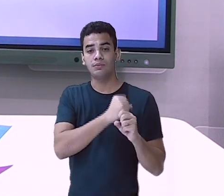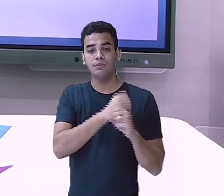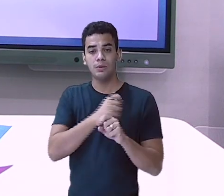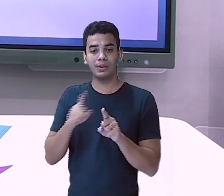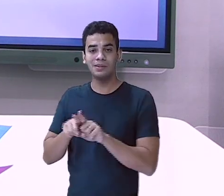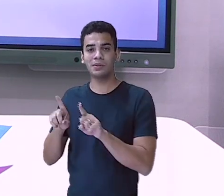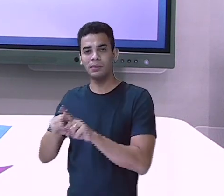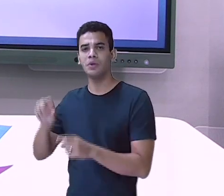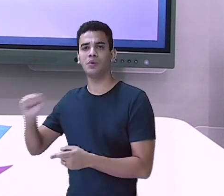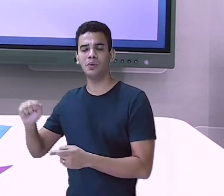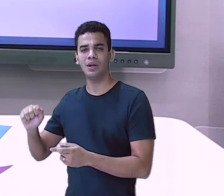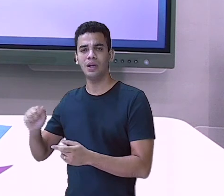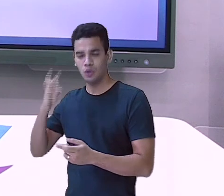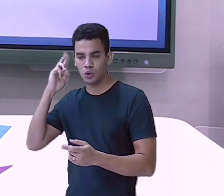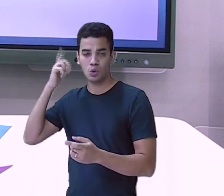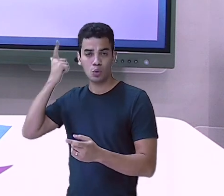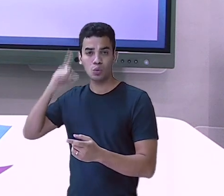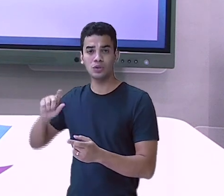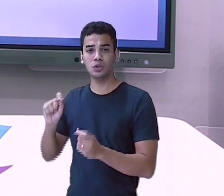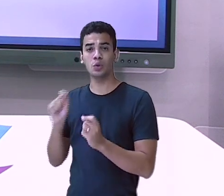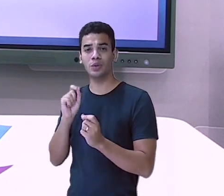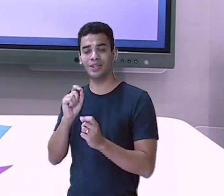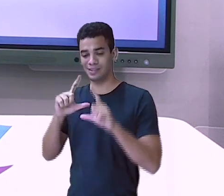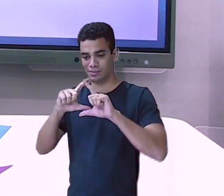expressão numérica.